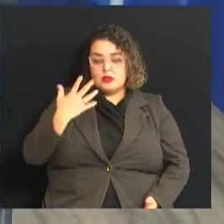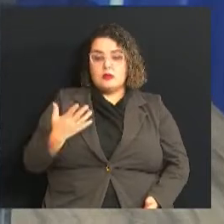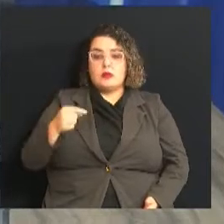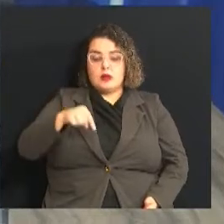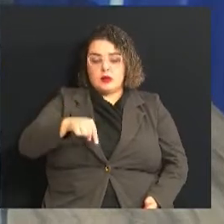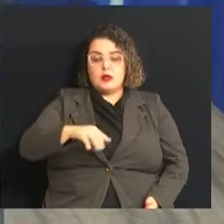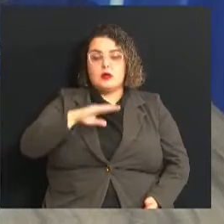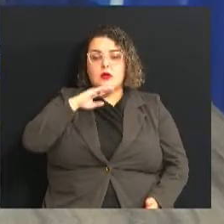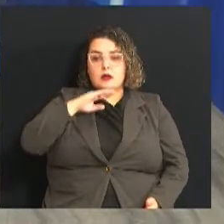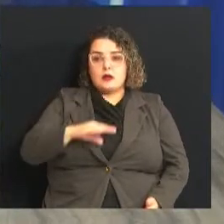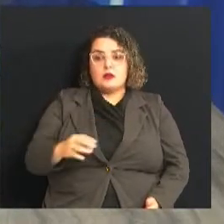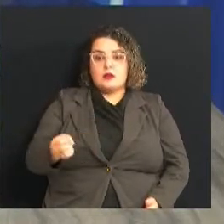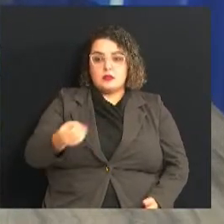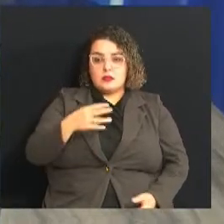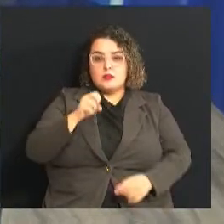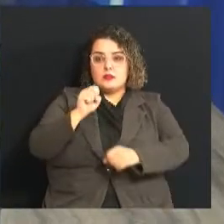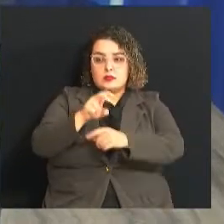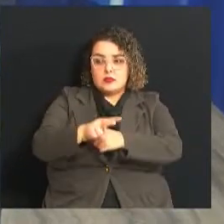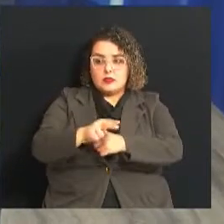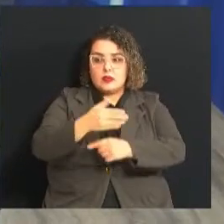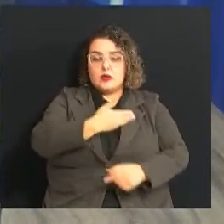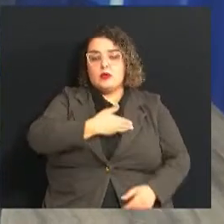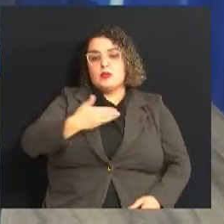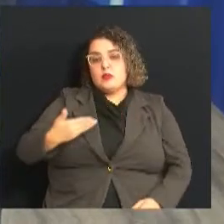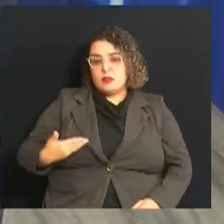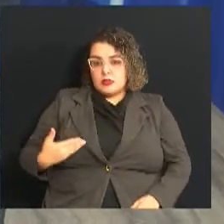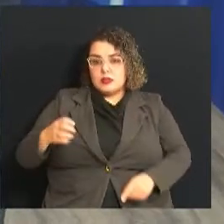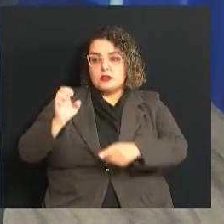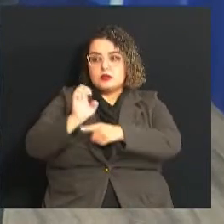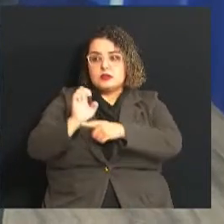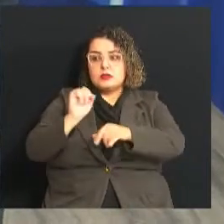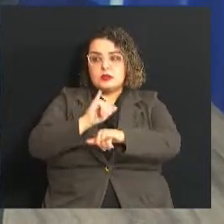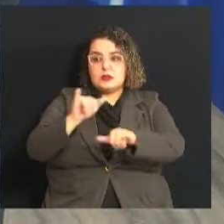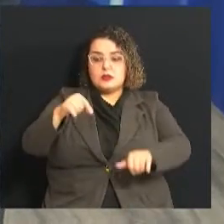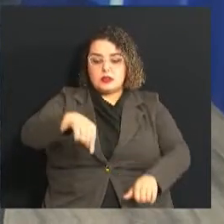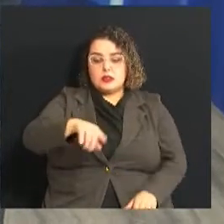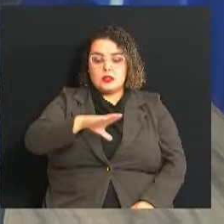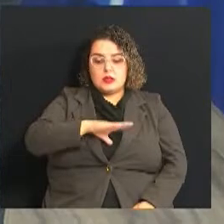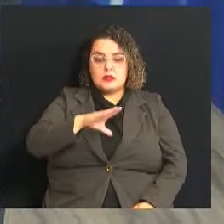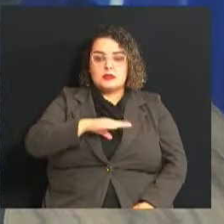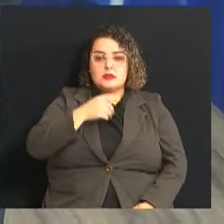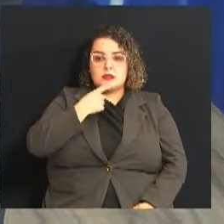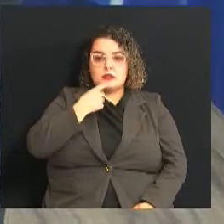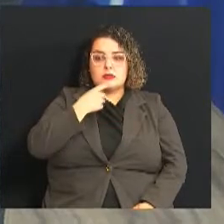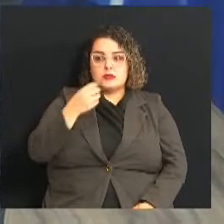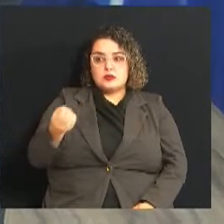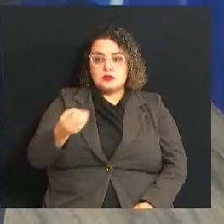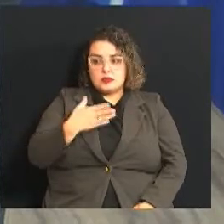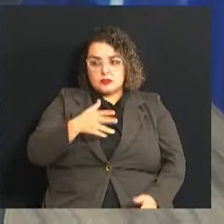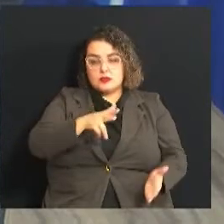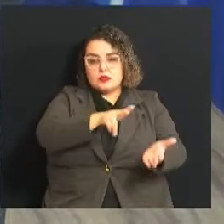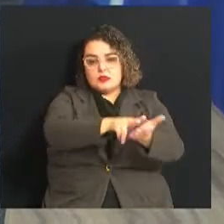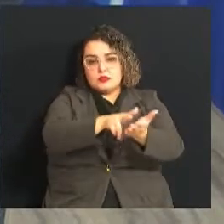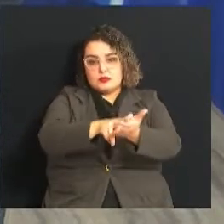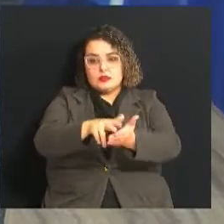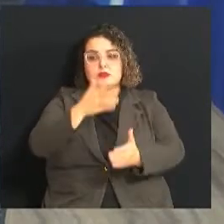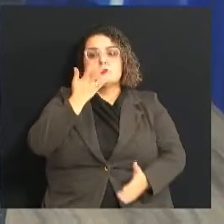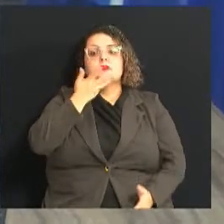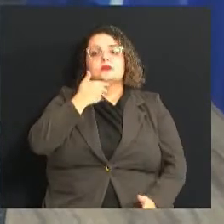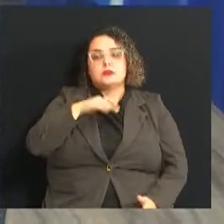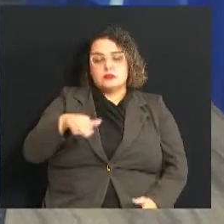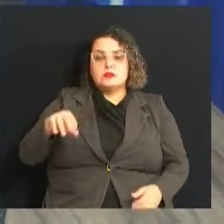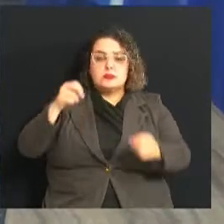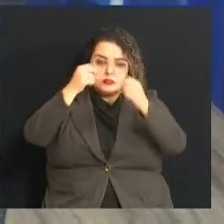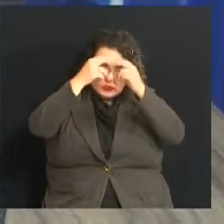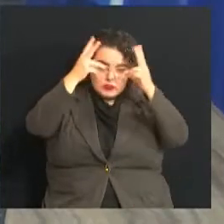novas vagas. O governo do estado deve anunciar, então, aqui na cidade, os novos leitos de UTI infantil e também de enfermaria, já que a gente